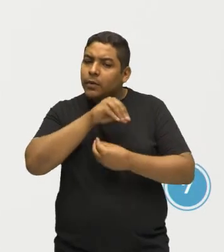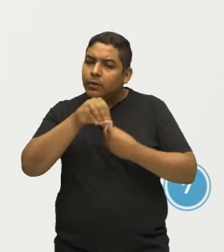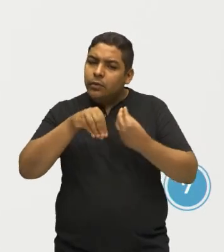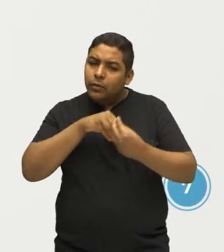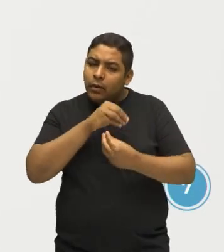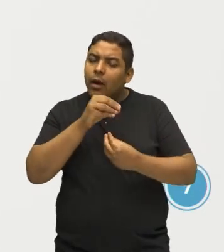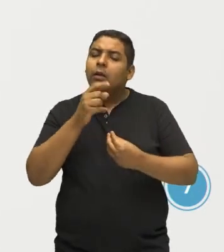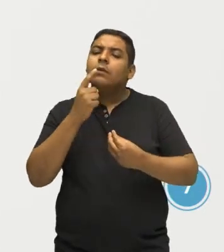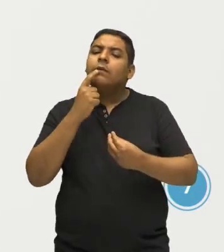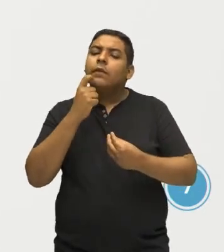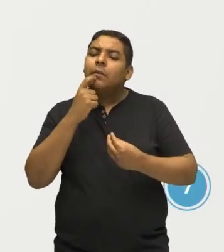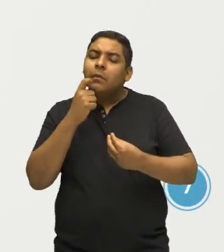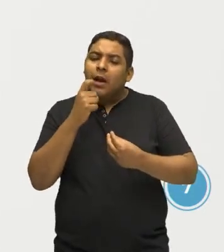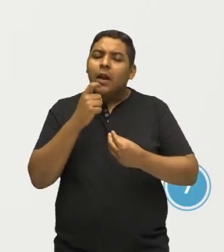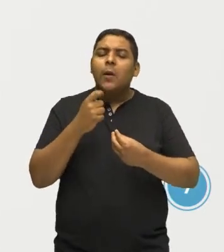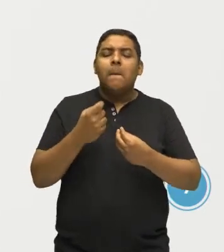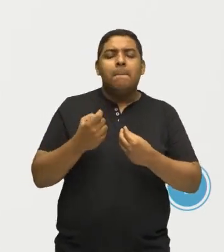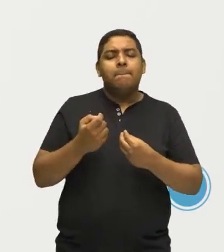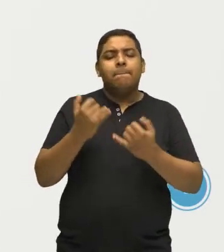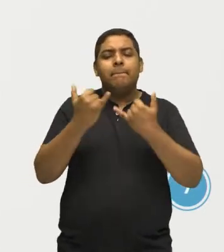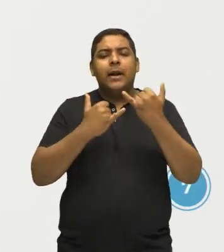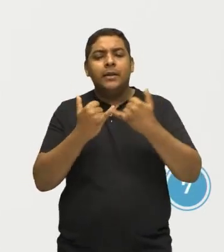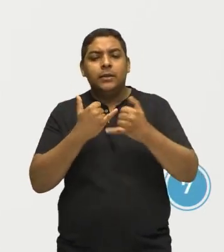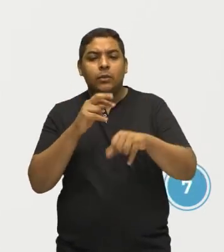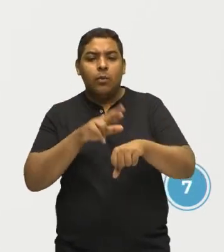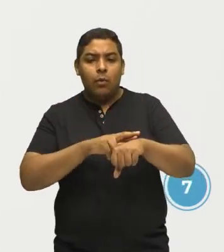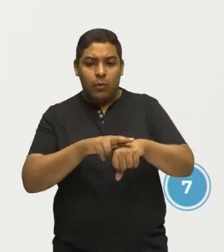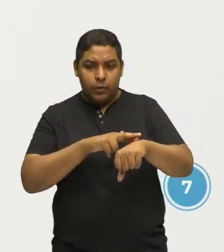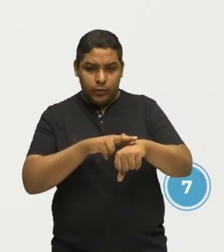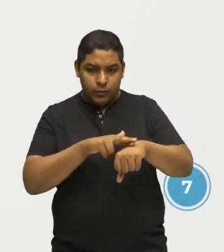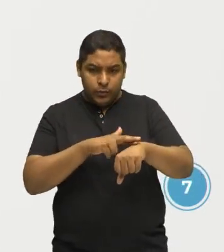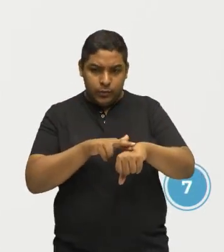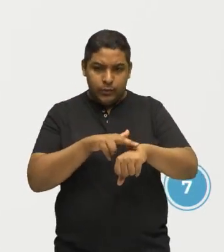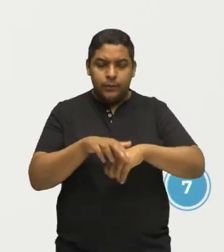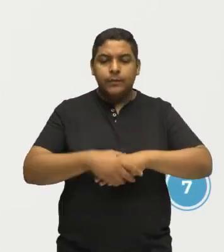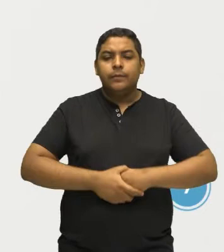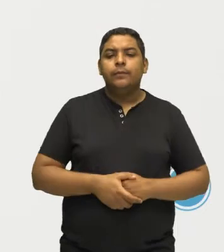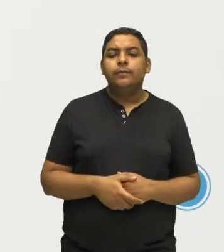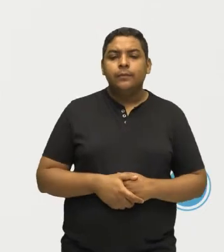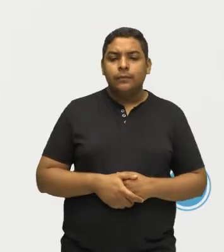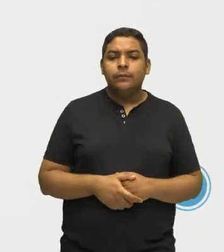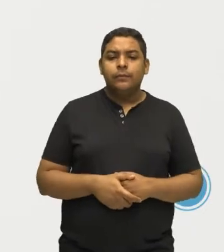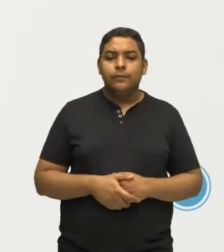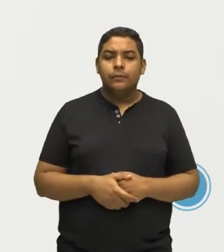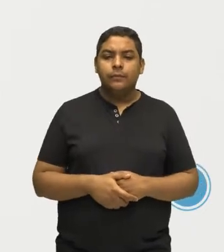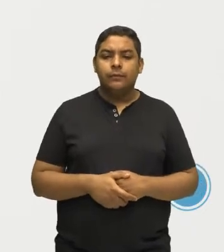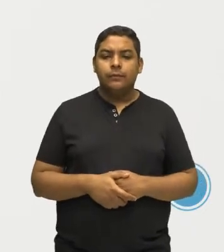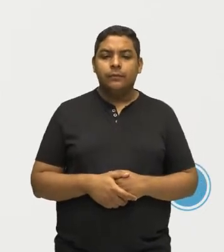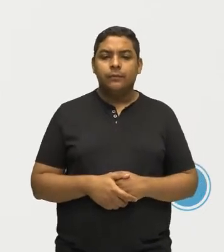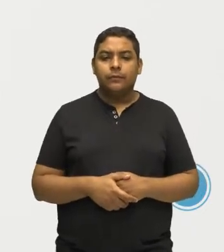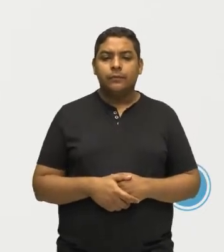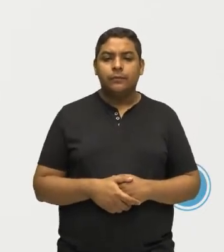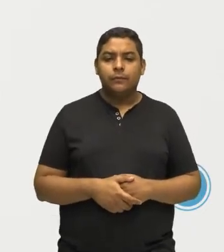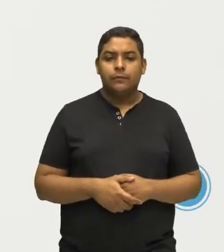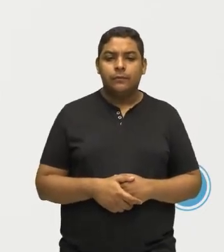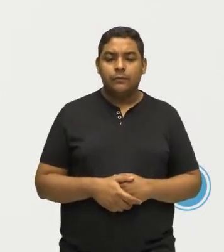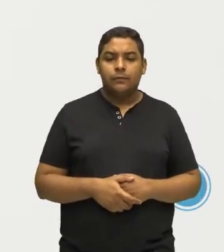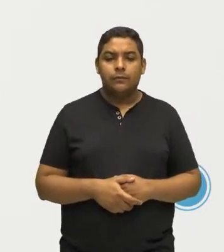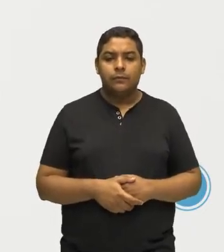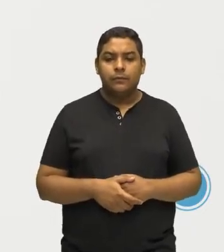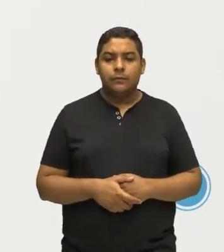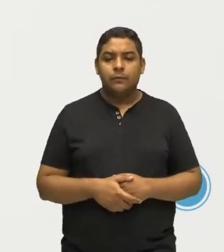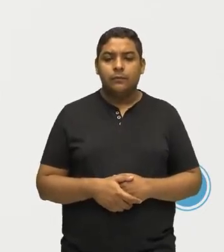vermelho arroxeado, que é outra terciária. E se eu pegar esse vermelho com o roxo, vai ser o